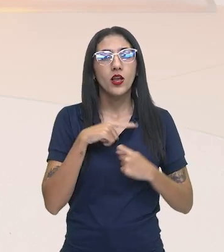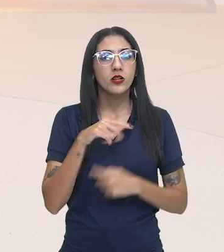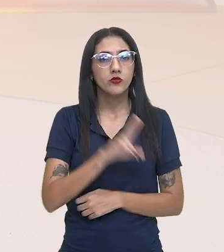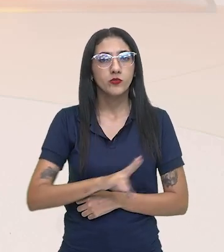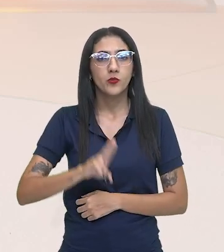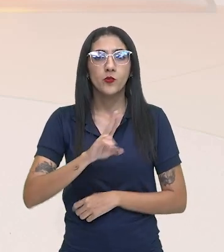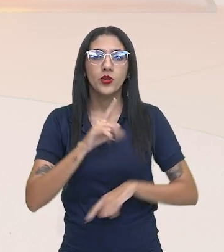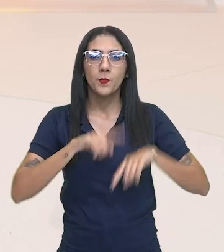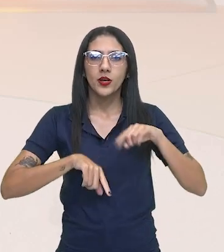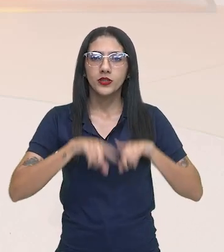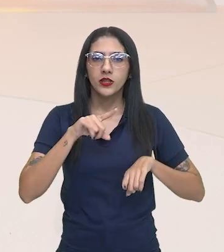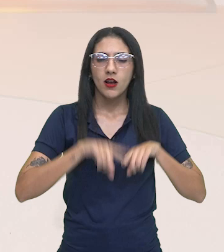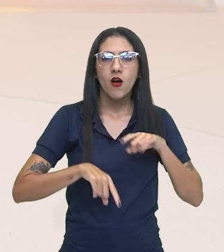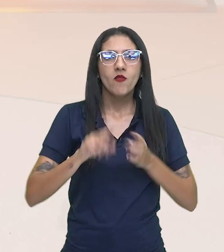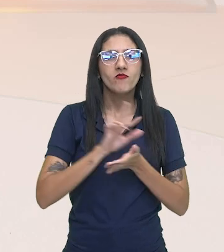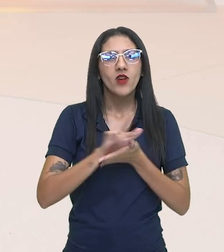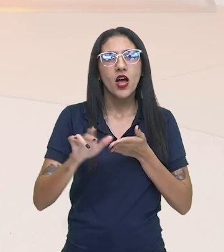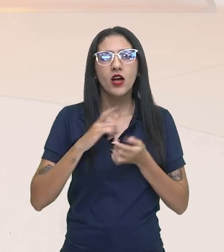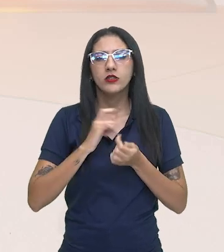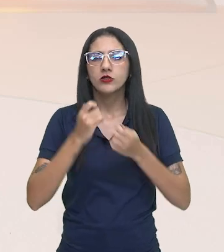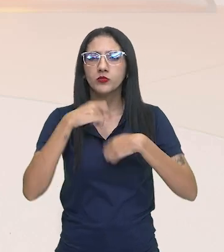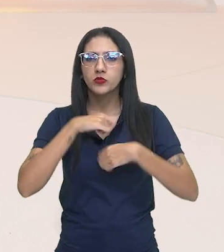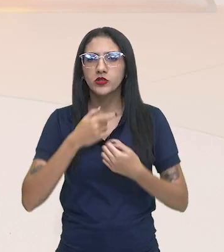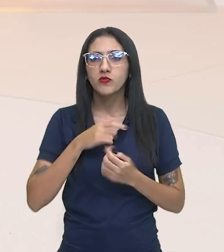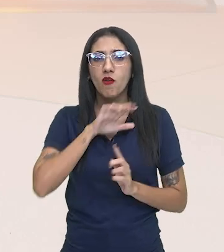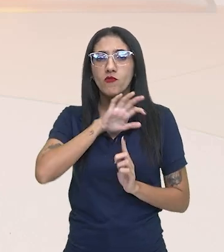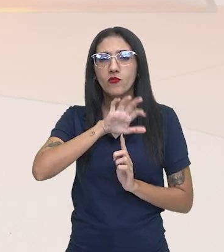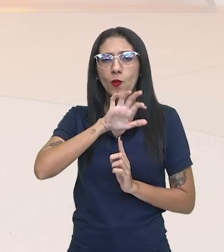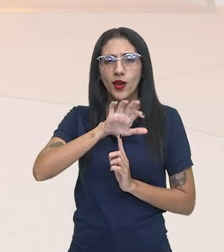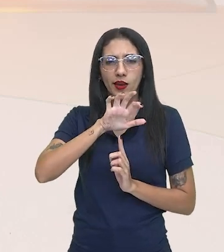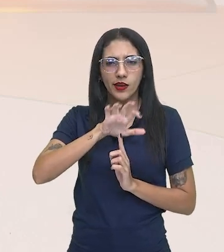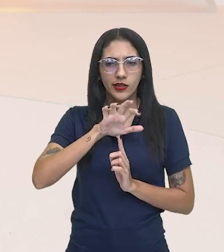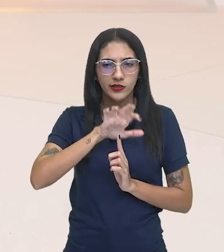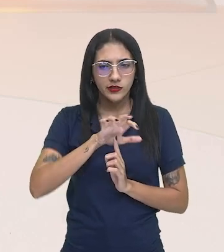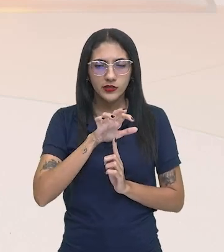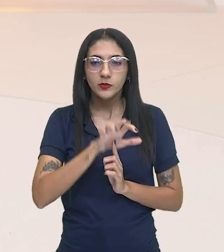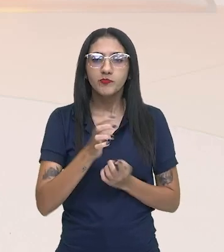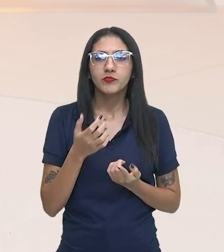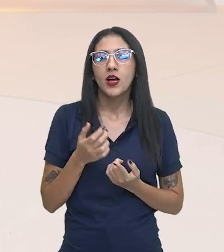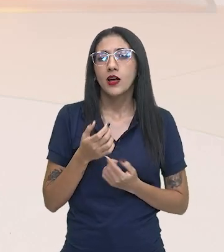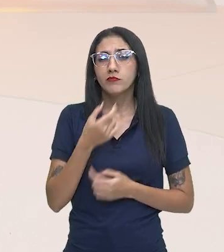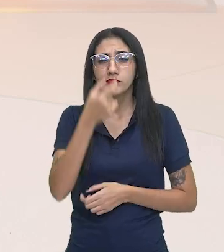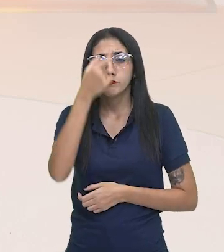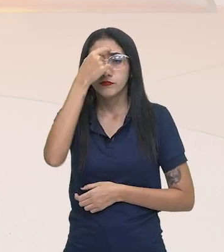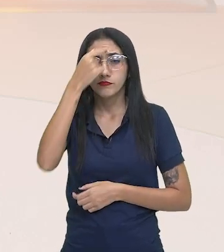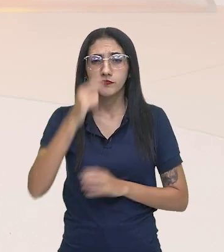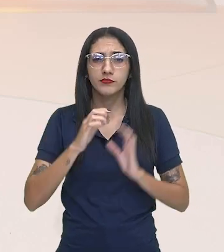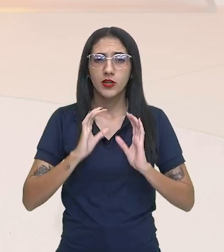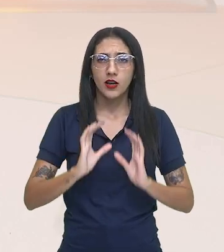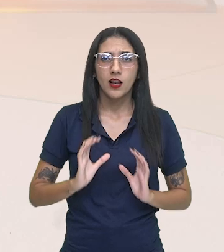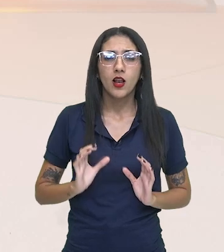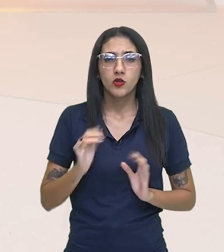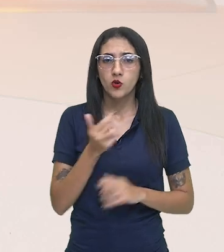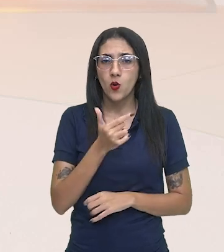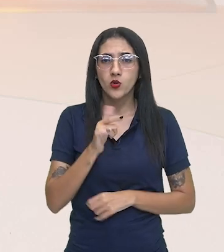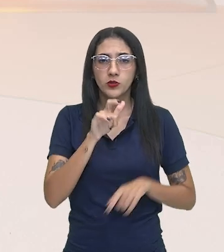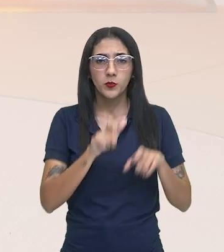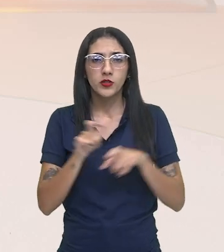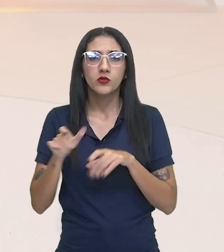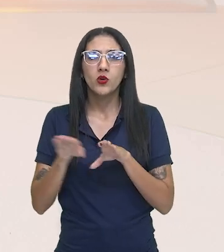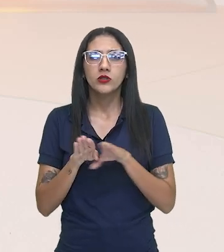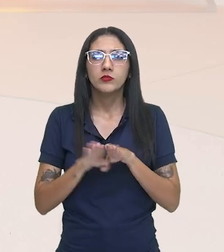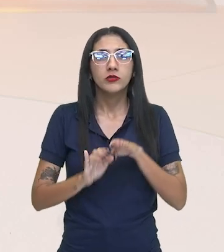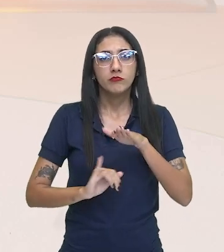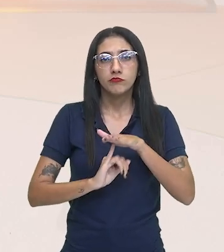de bens materiais como forma de exercer influência sobre a conduta de indivíduos, instituições